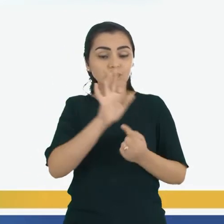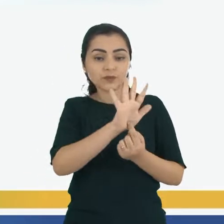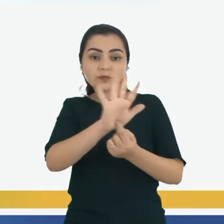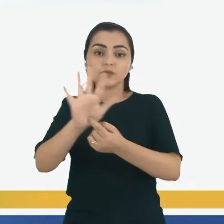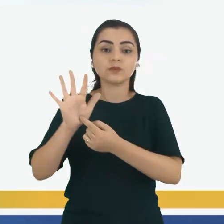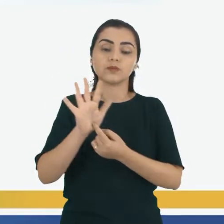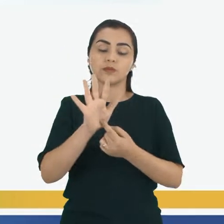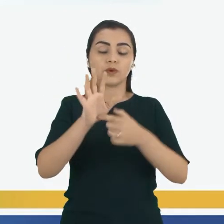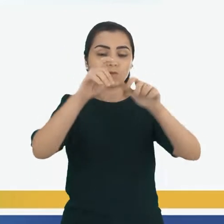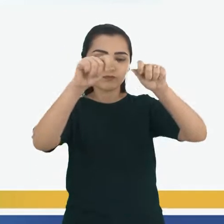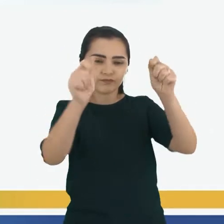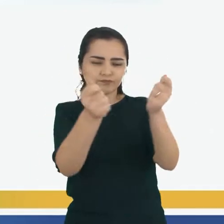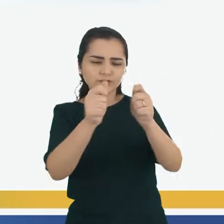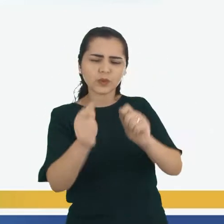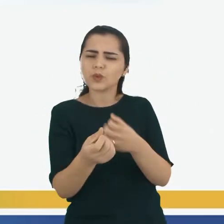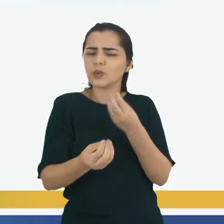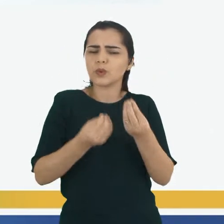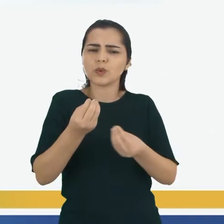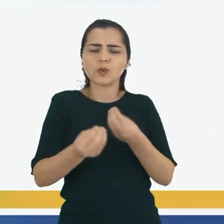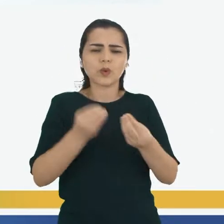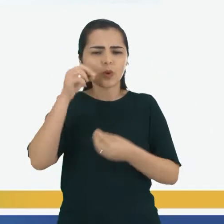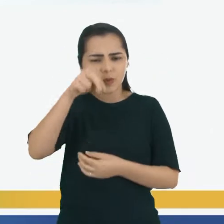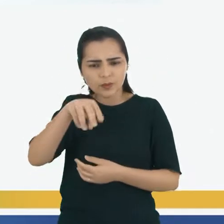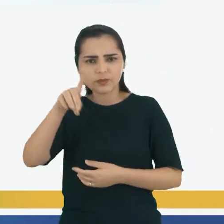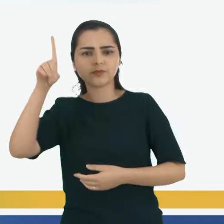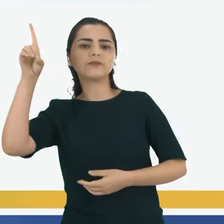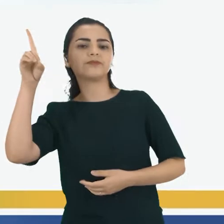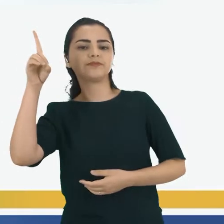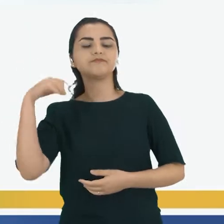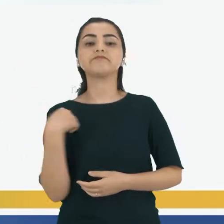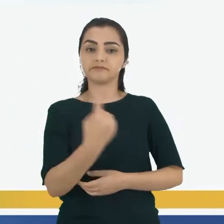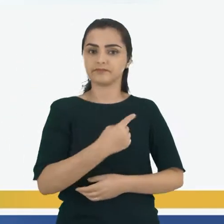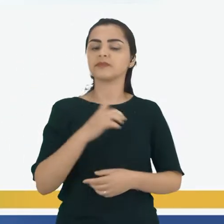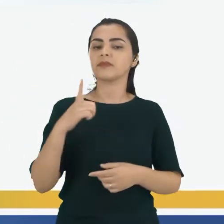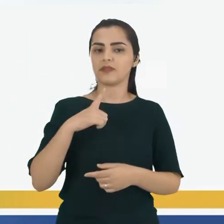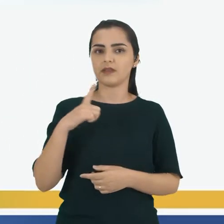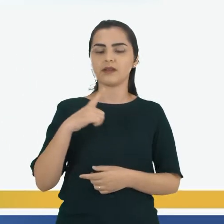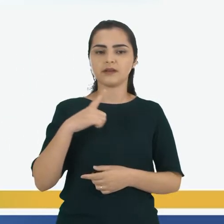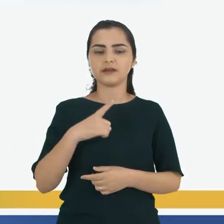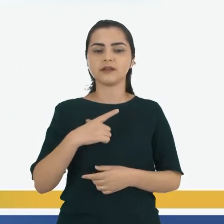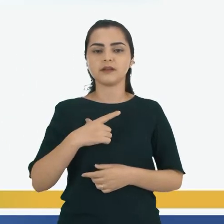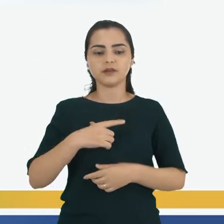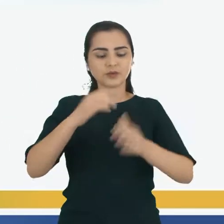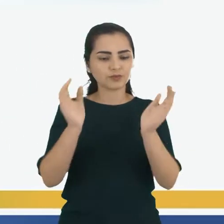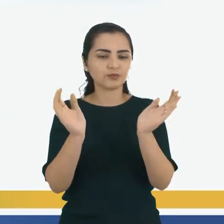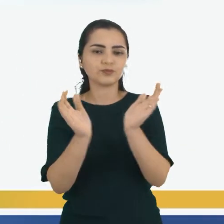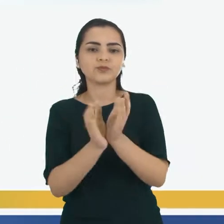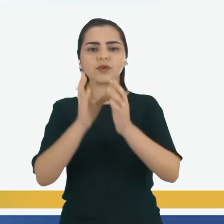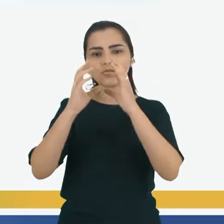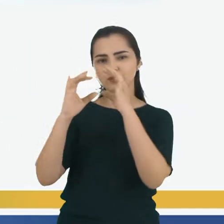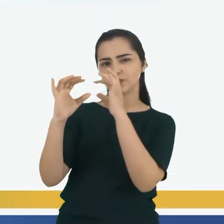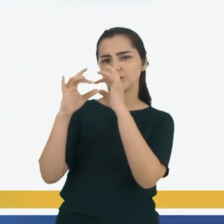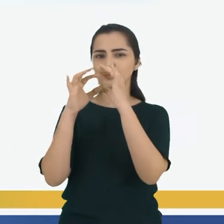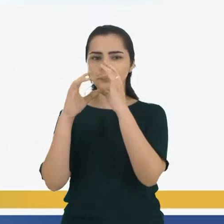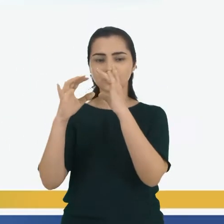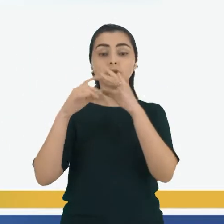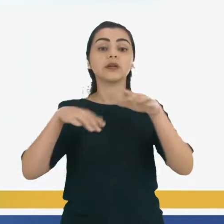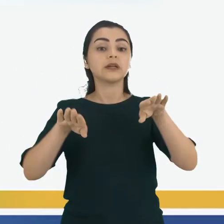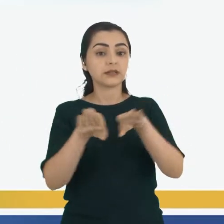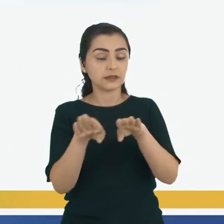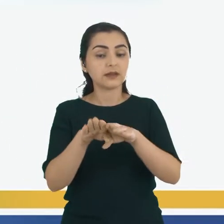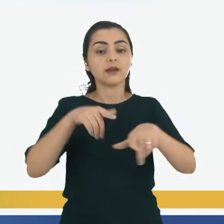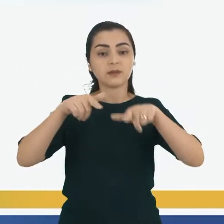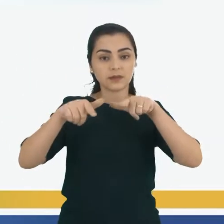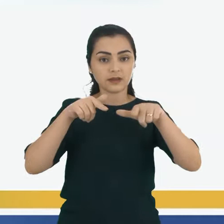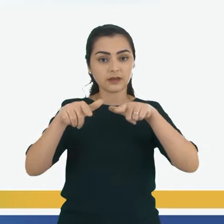nas suas esculturas como é o Nordeste. Então, nós temos aqui uma banda de pífanos. Ele também trabalha